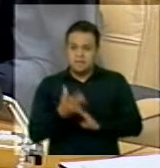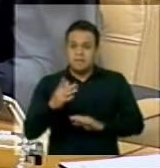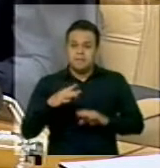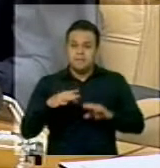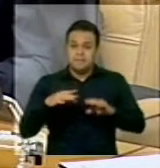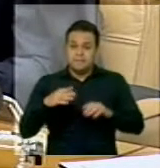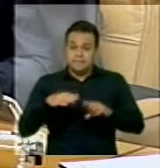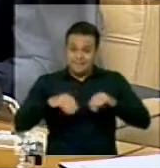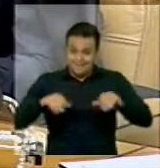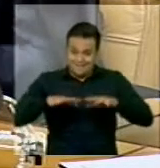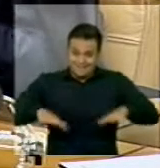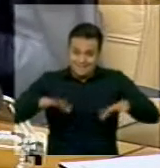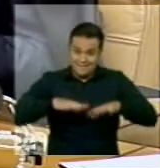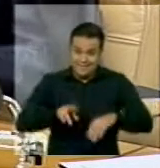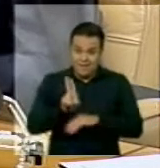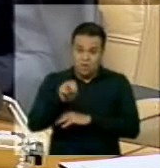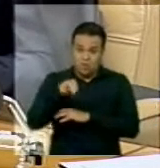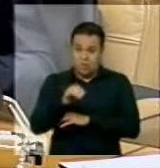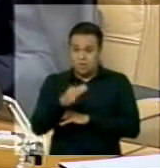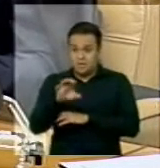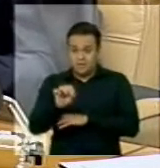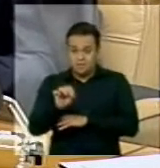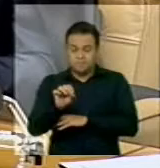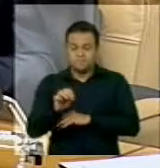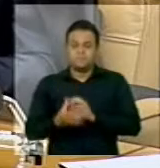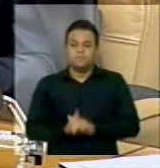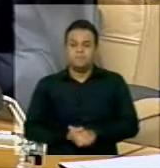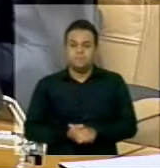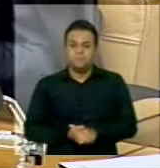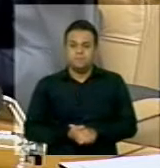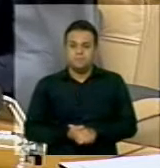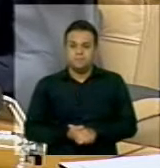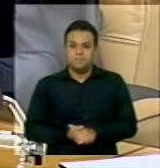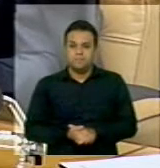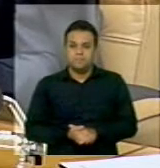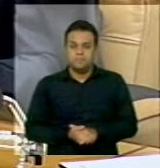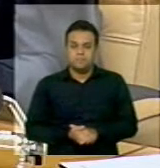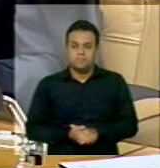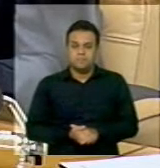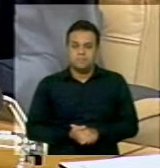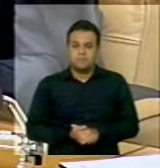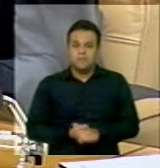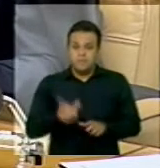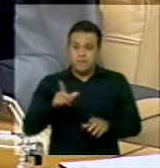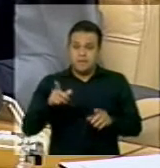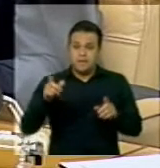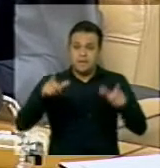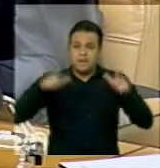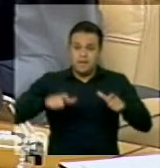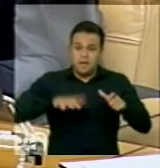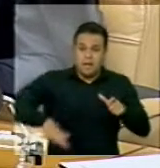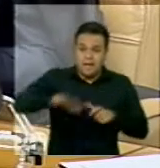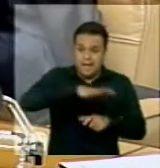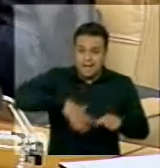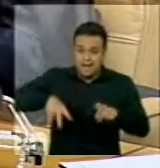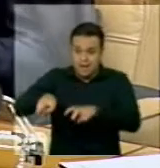da União, situação dessa regularização que se dá em áreas rurais da